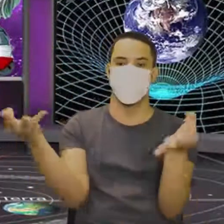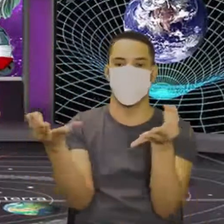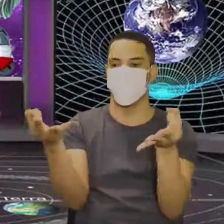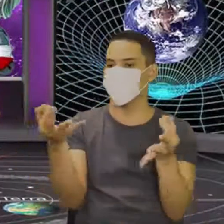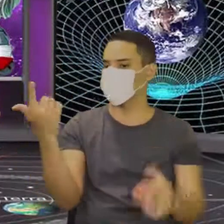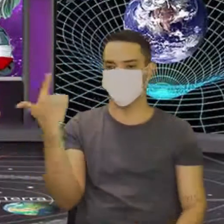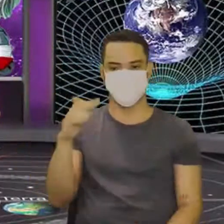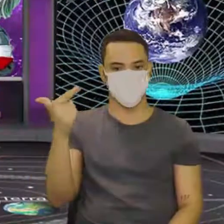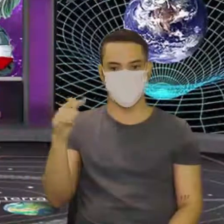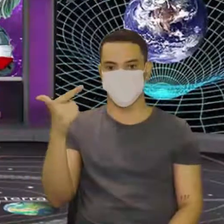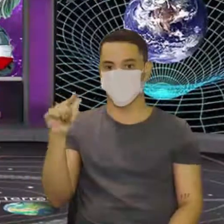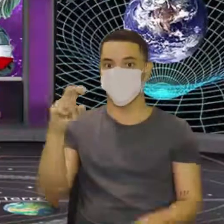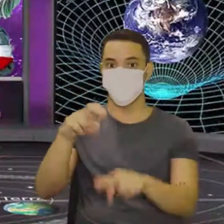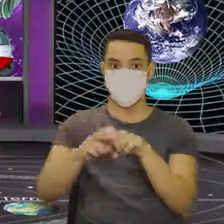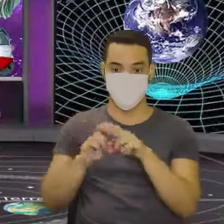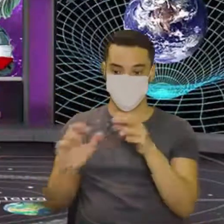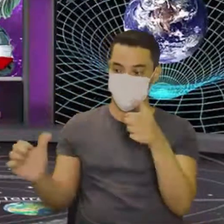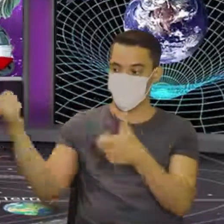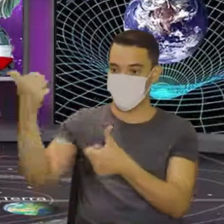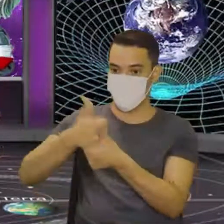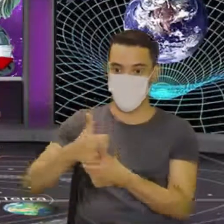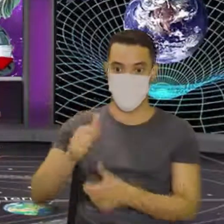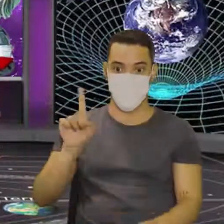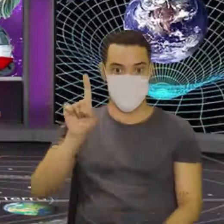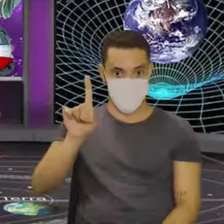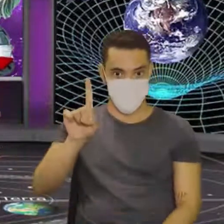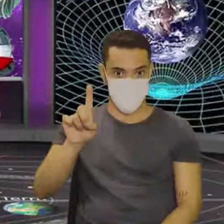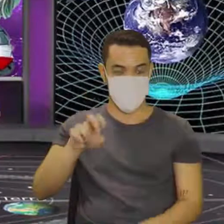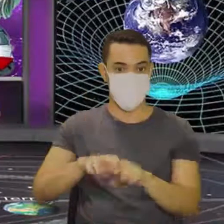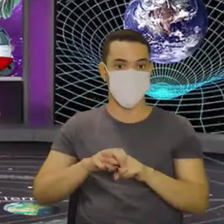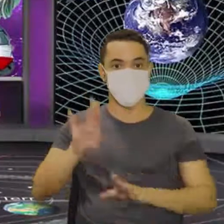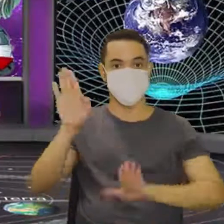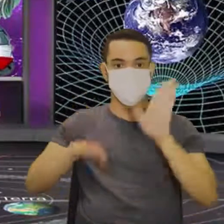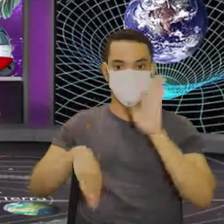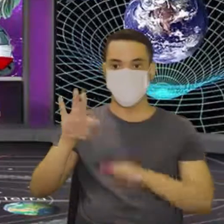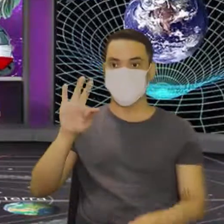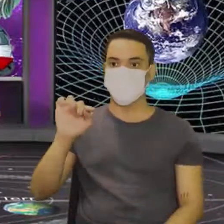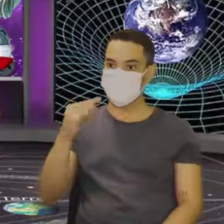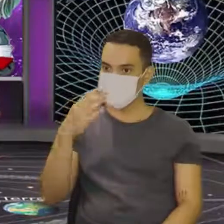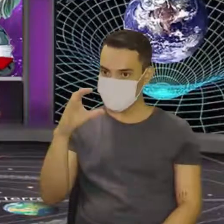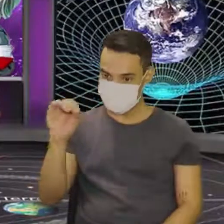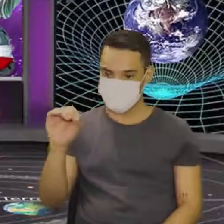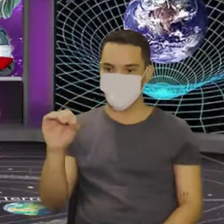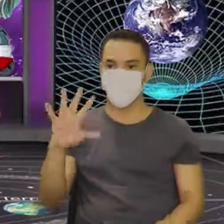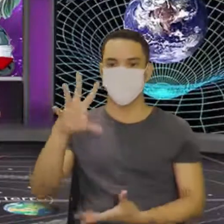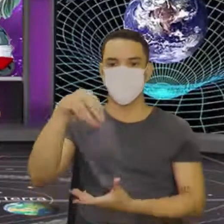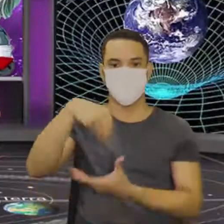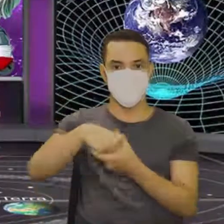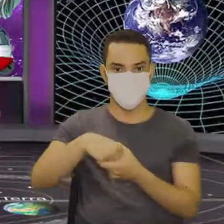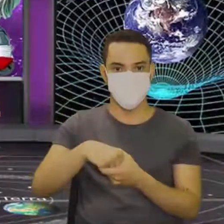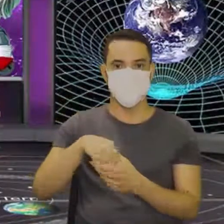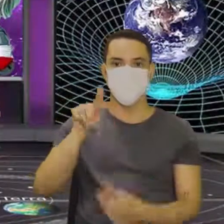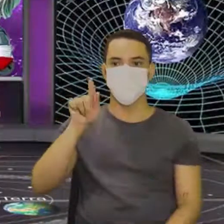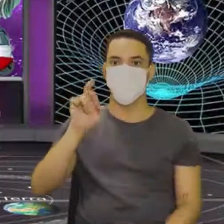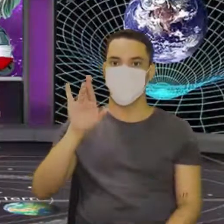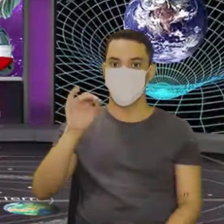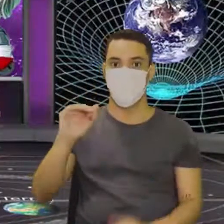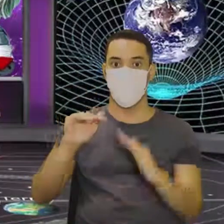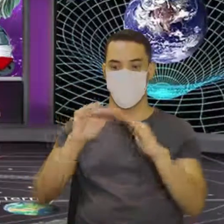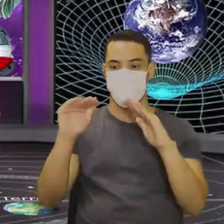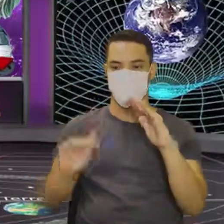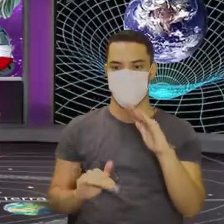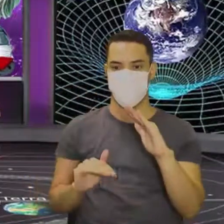máxima de brilho. Então, foi por isso que ele falou ali que geralmente a tensão nos terminais do gerador é menor,